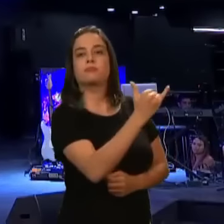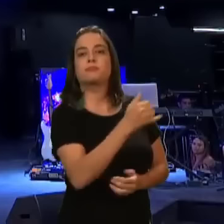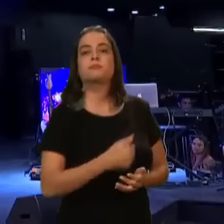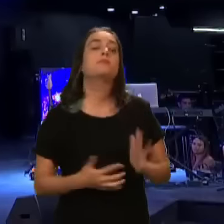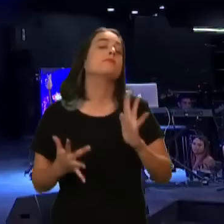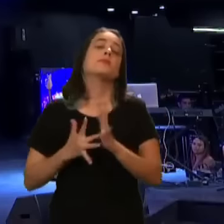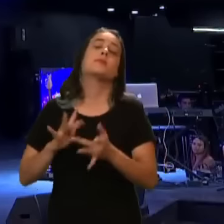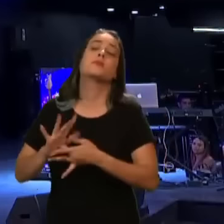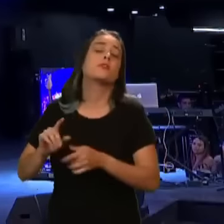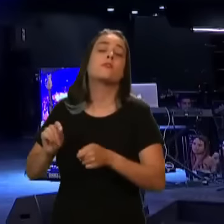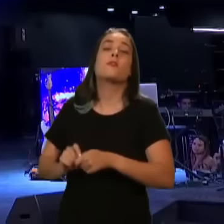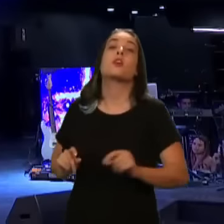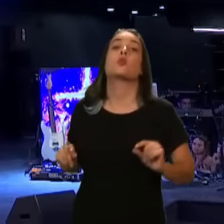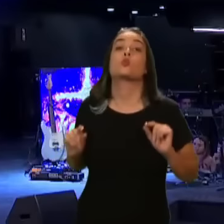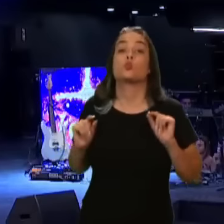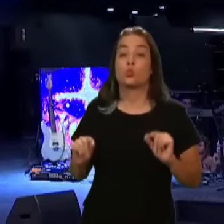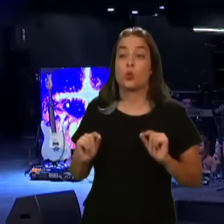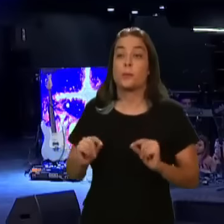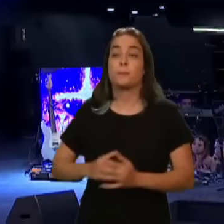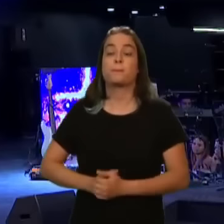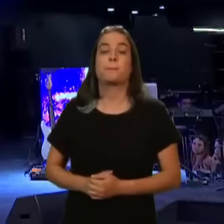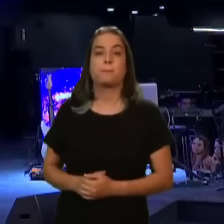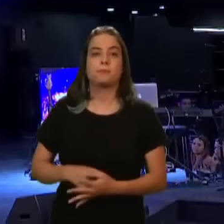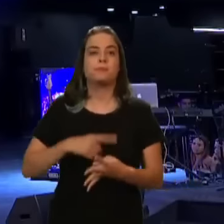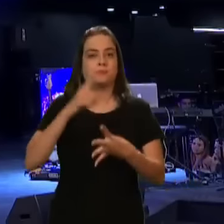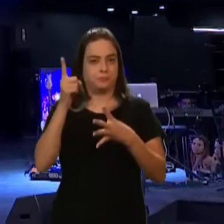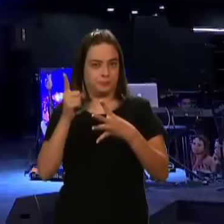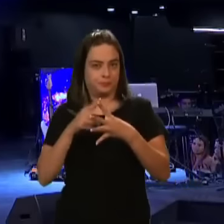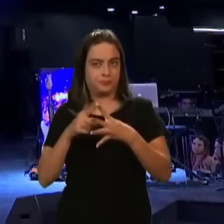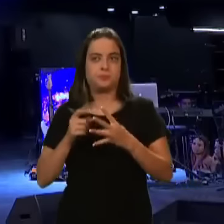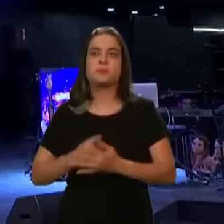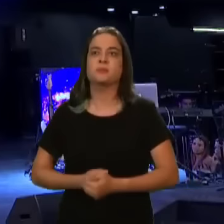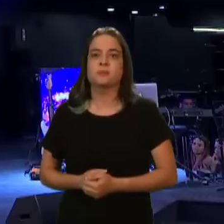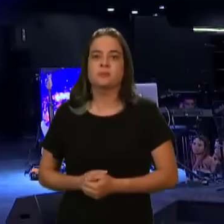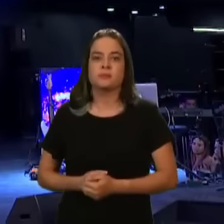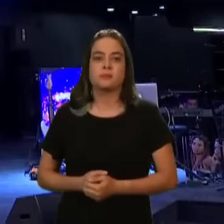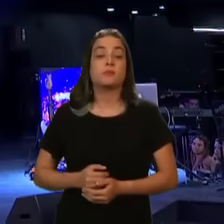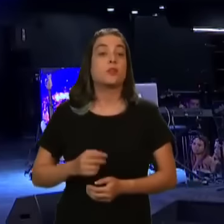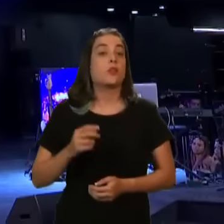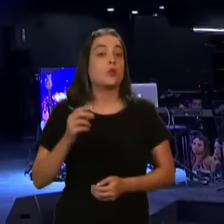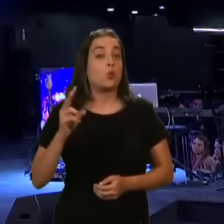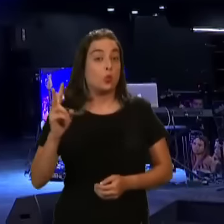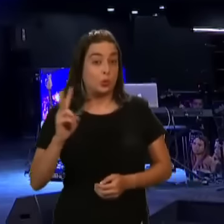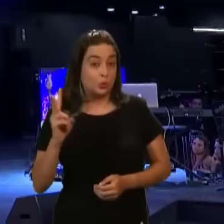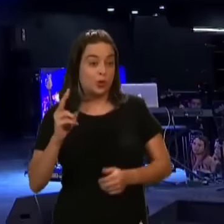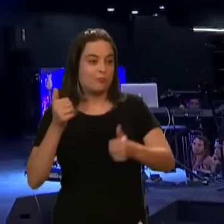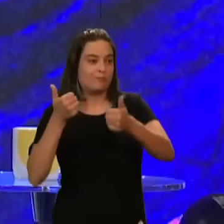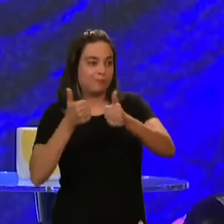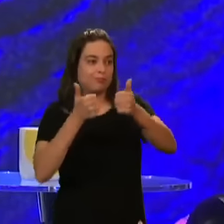fez? Vamos ver o que Cristo fez. Primeiro, Ele fez os dois segui-lo.